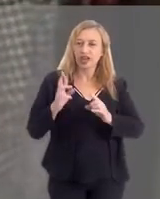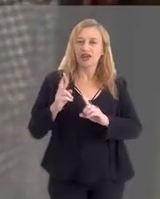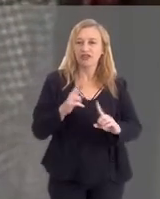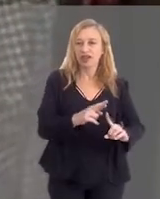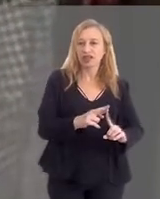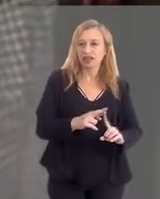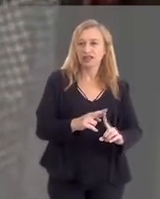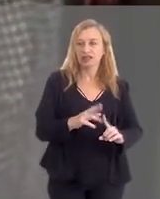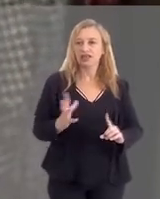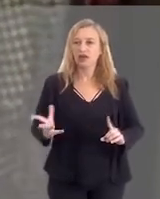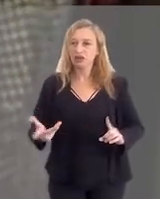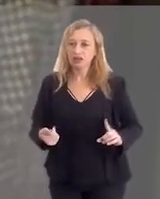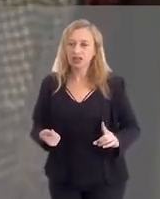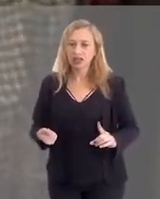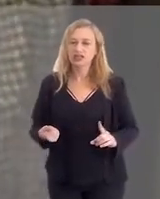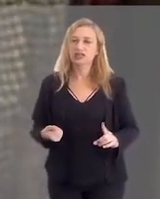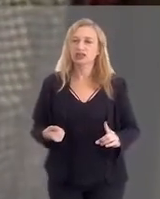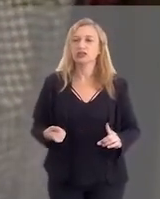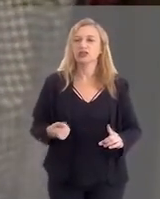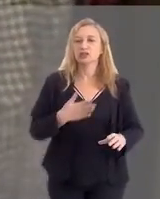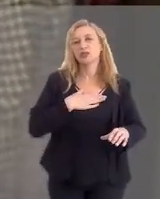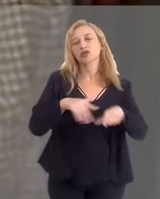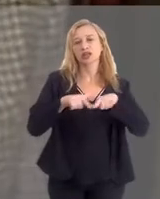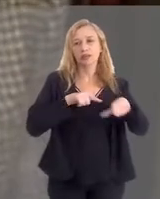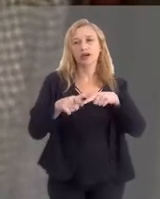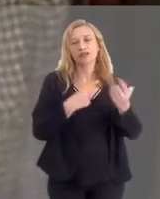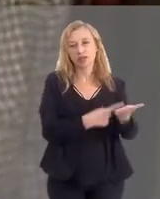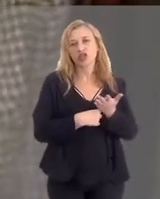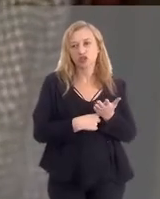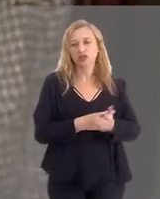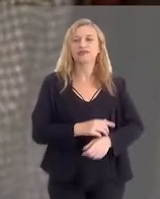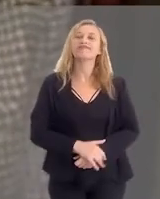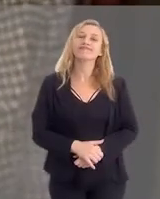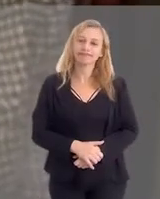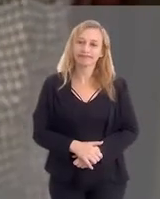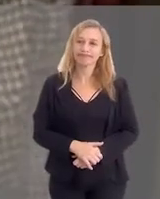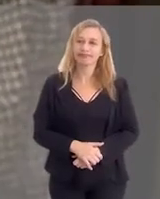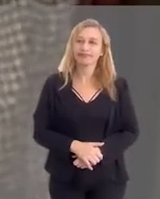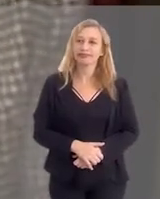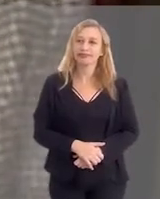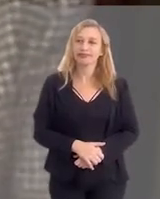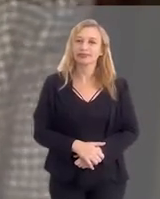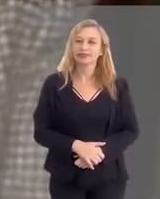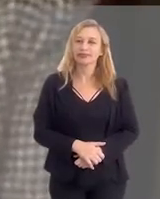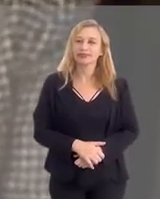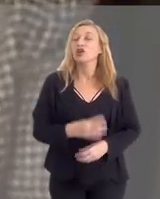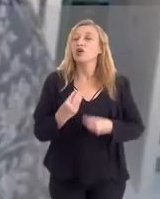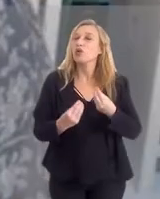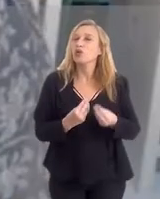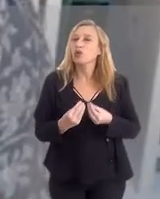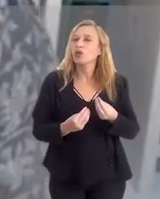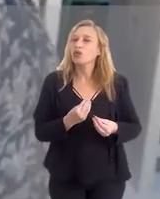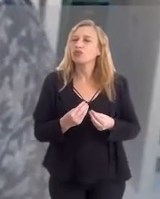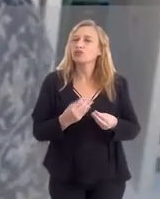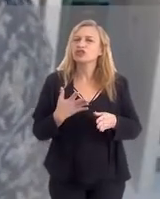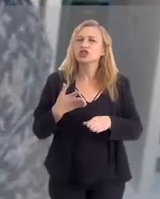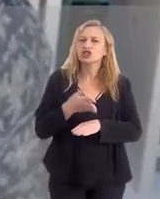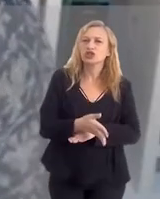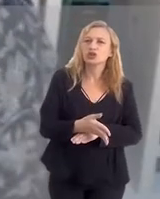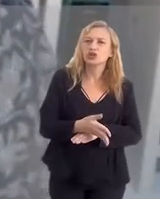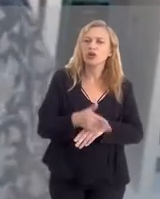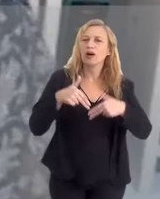isso reflete a qualidade do meu trabalho e me ajuda muito, sabe? O tempo todo. E como é que